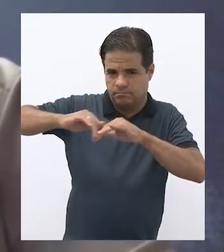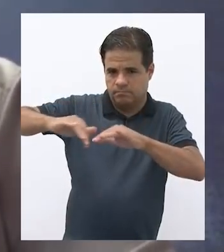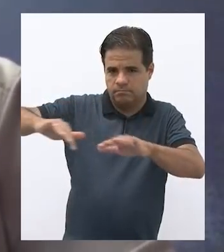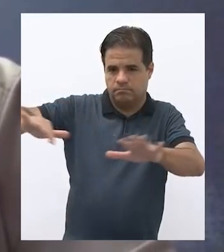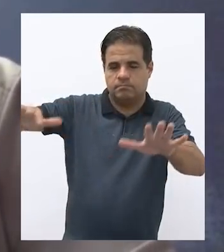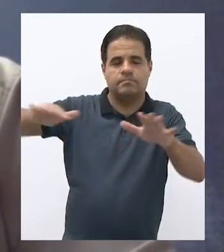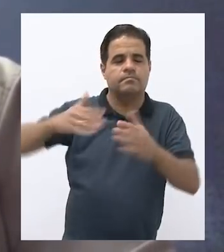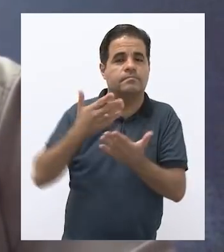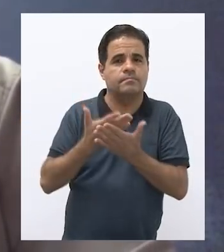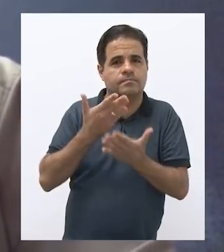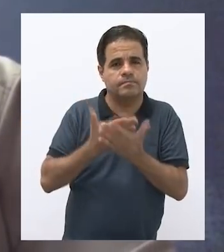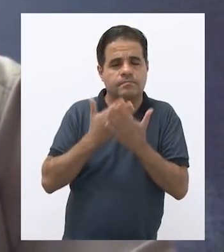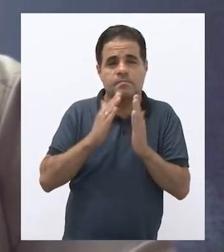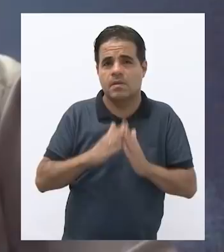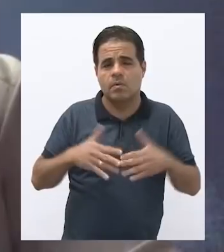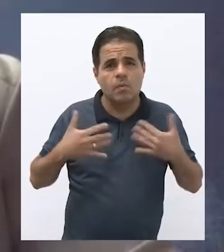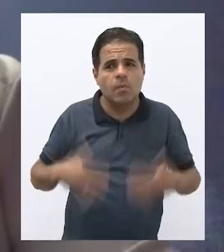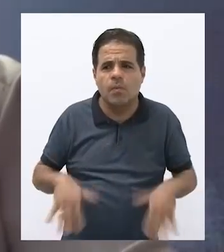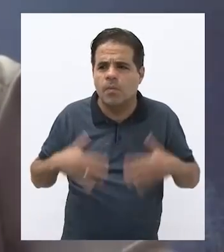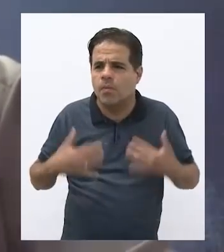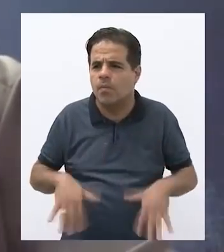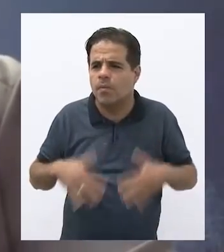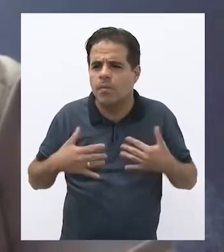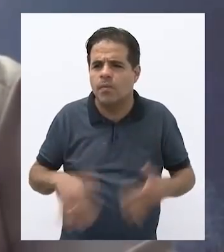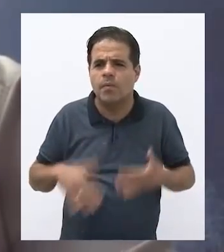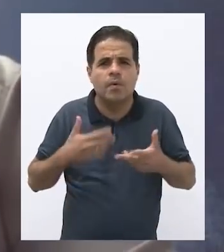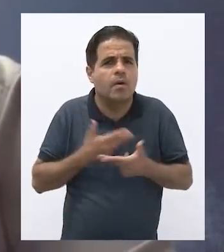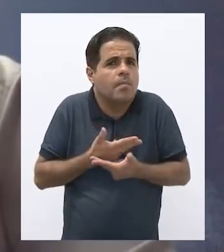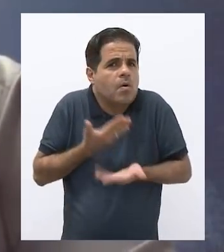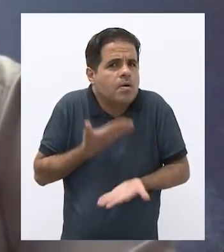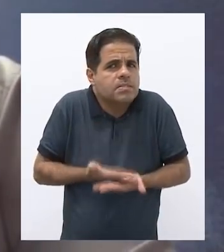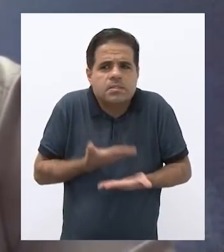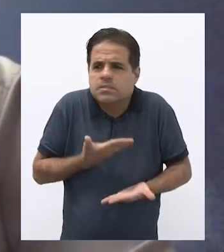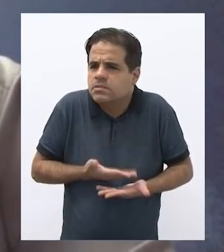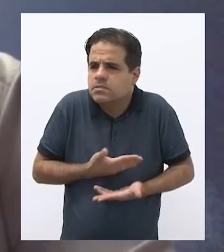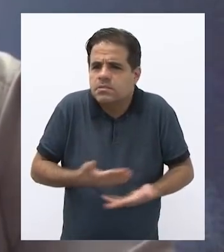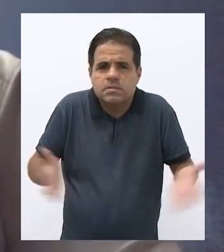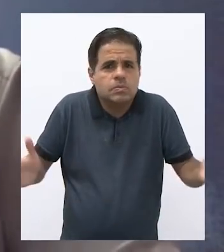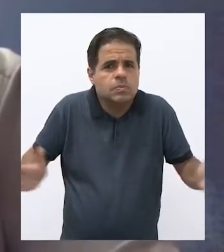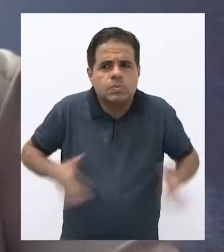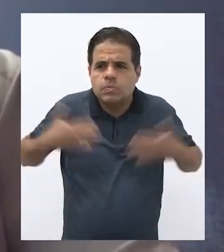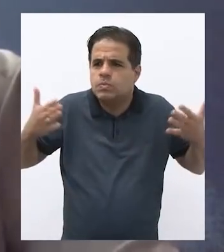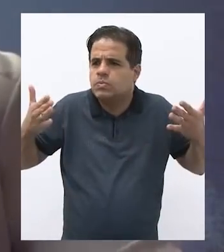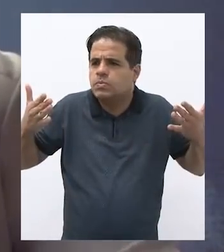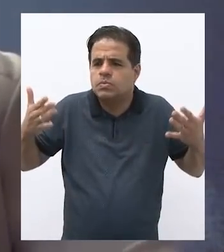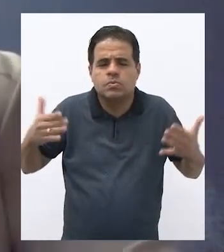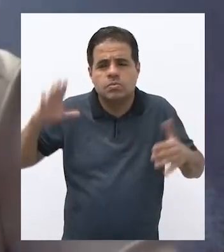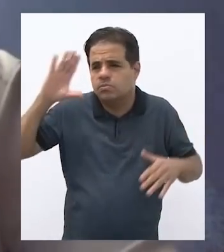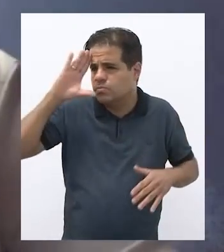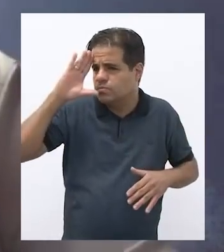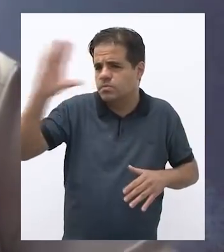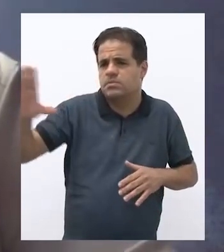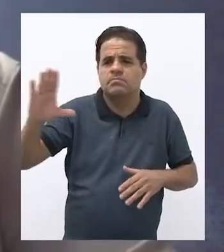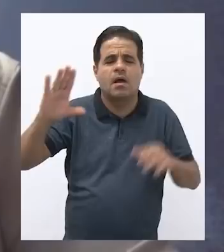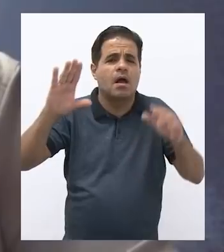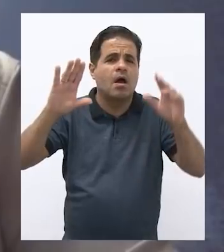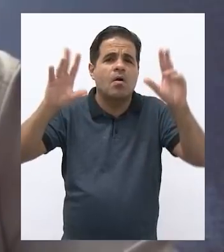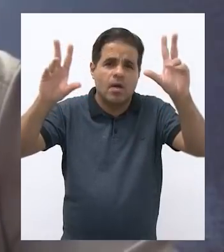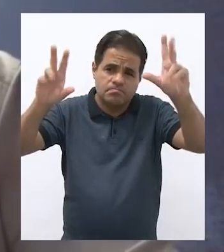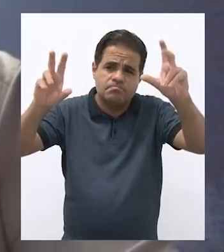escolar. É uma coisa assustadora. E o principal